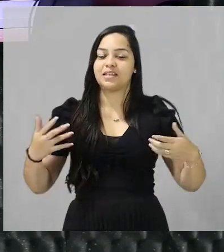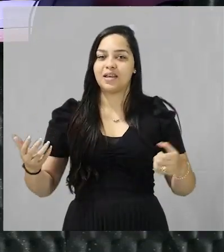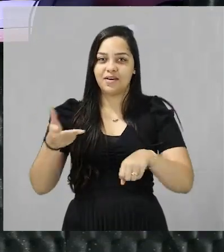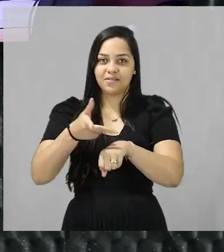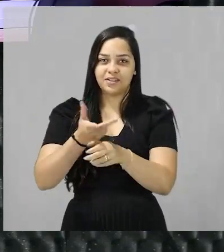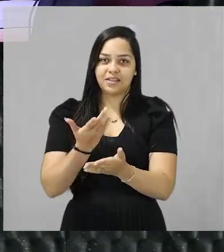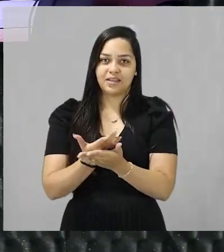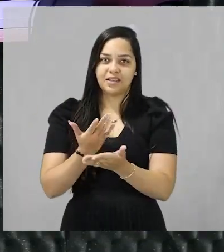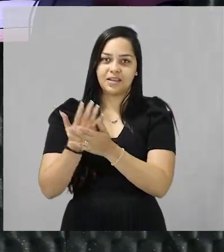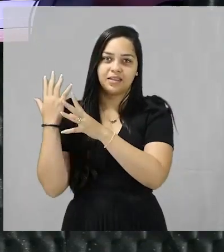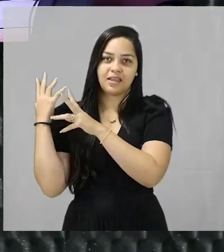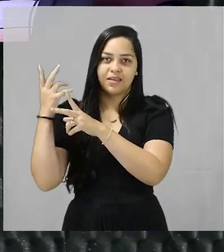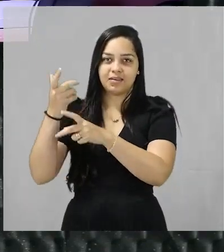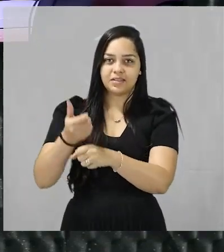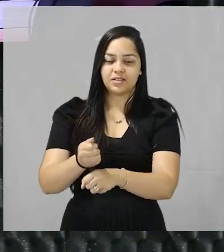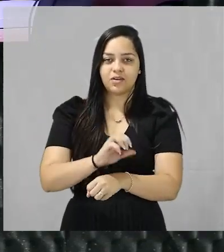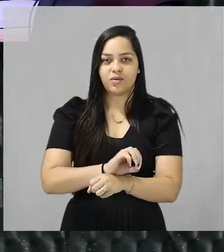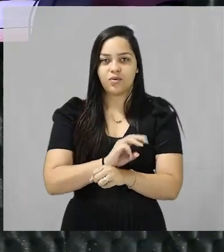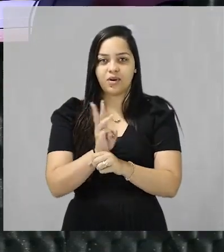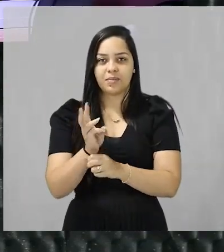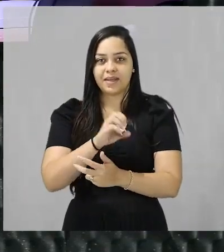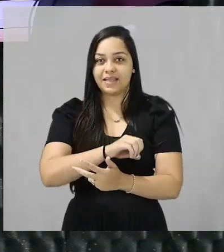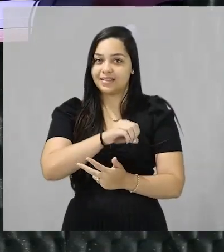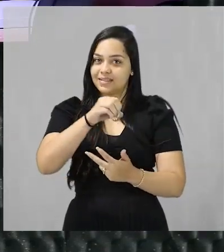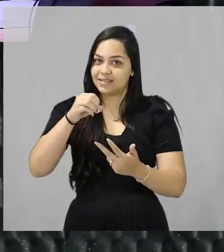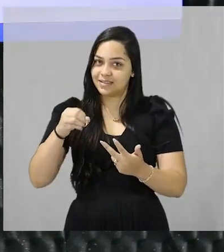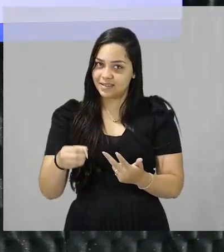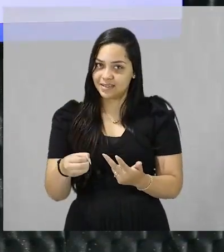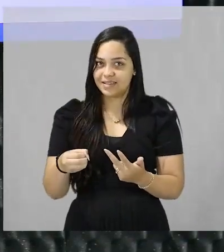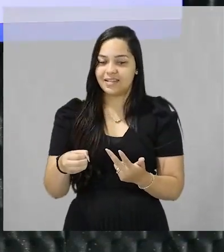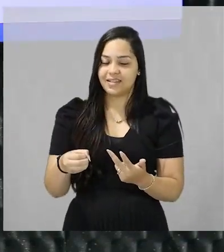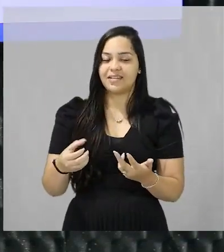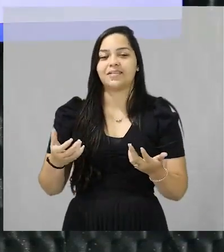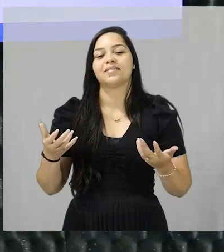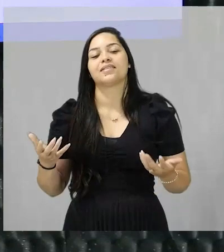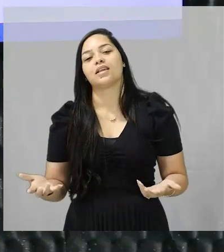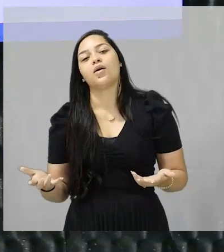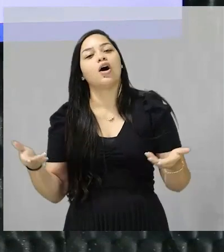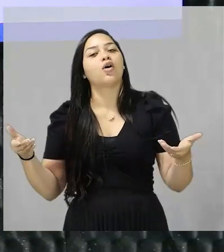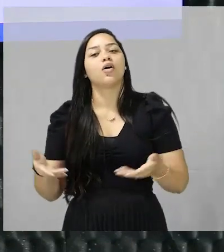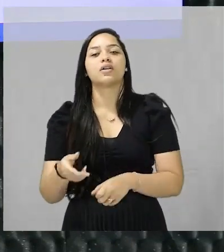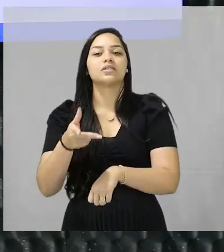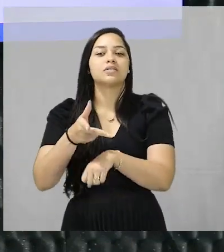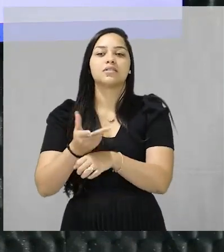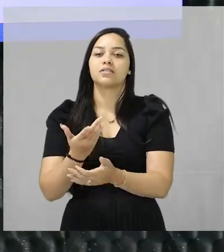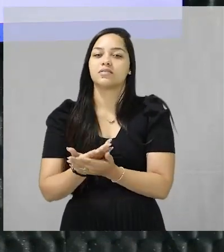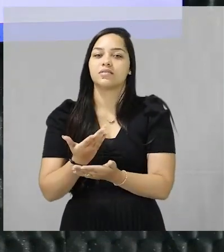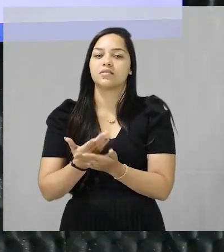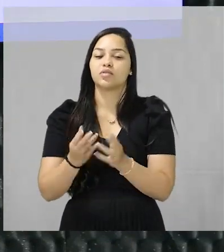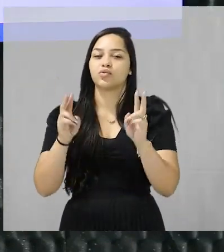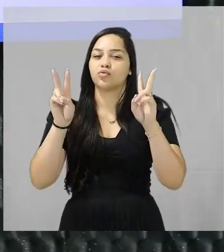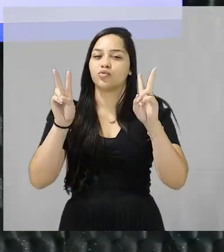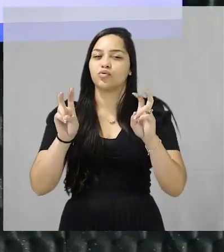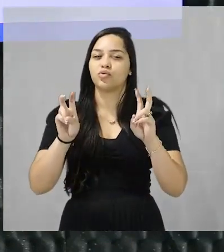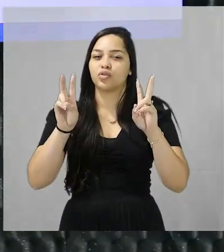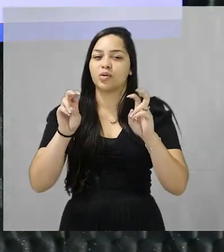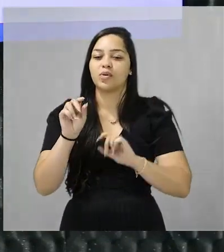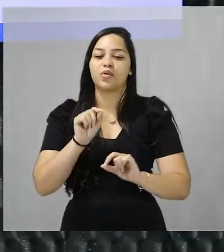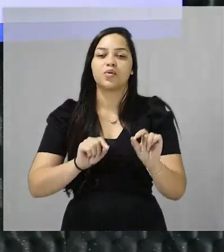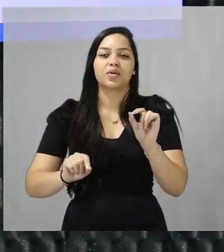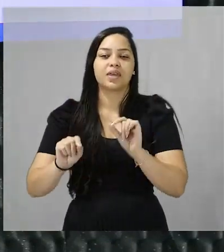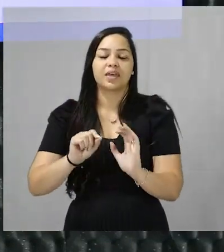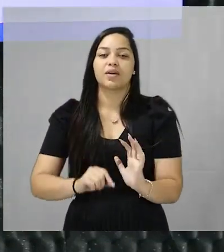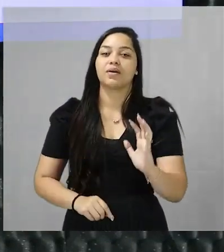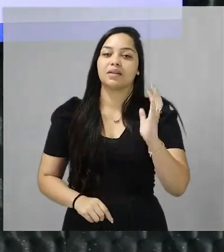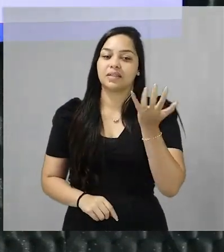nossa revisão Paz UEMA Enem, tá certo? Bom, e nesse vídeo estaremos abordando uma temática muito recorrente